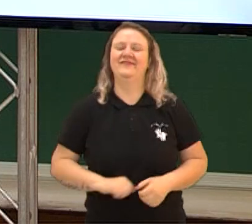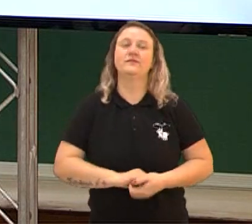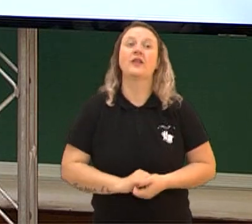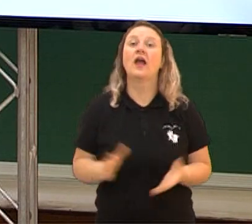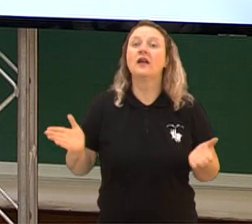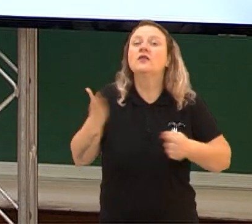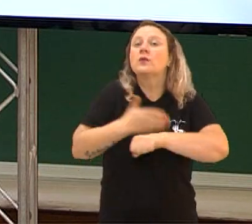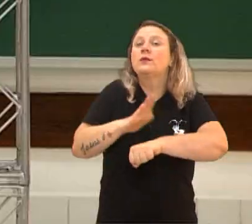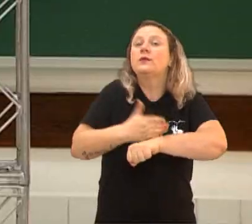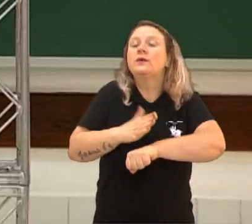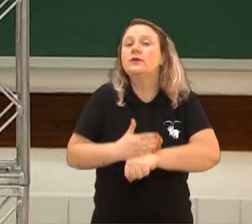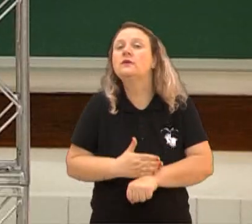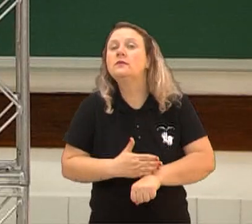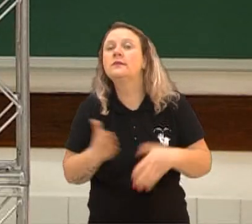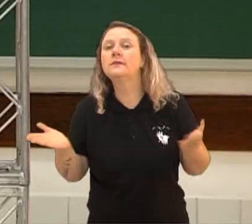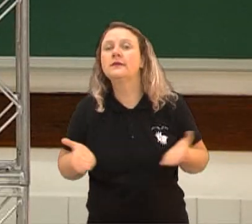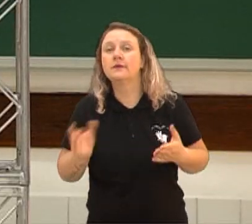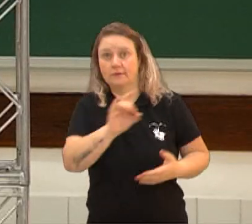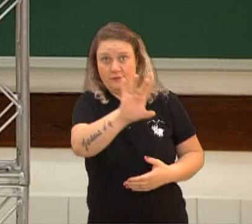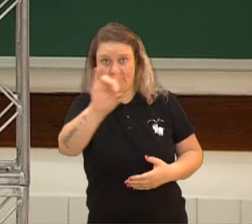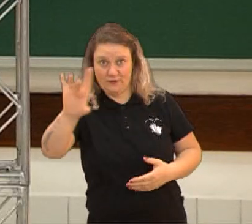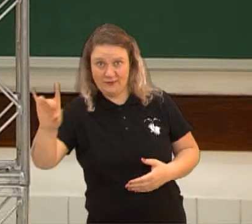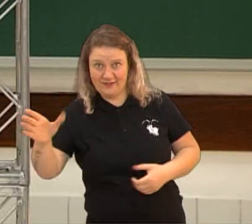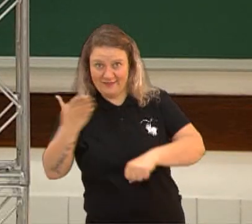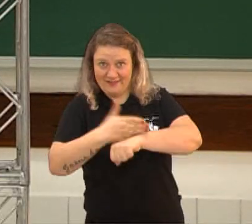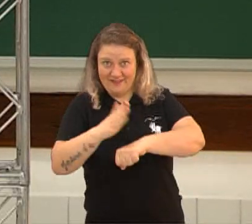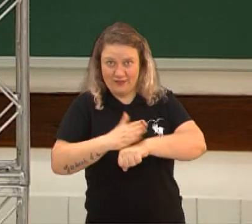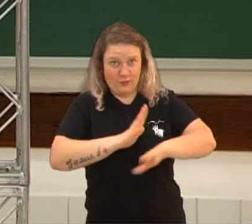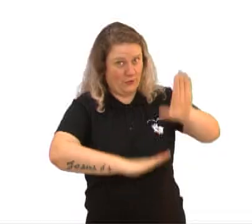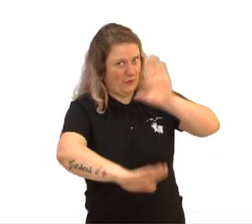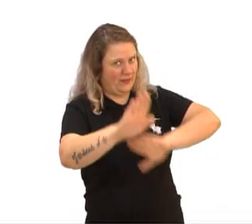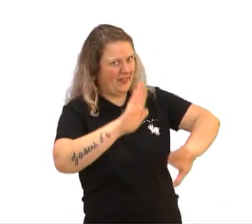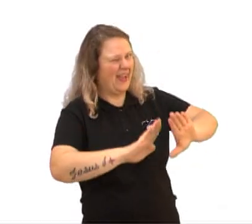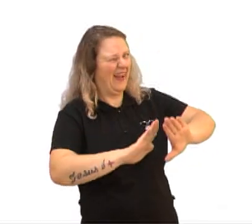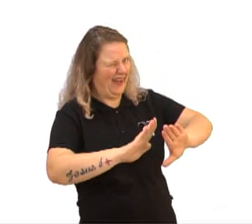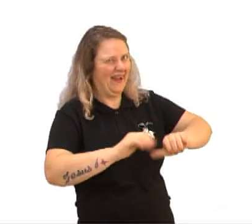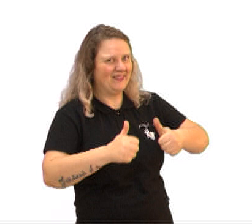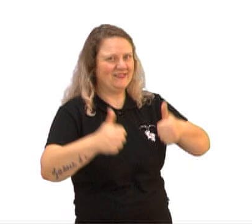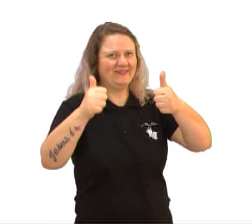Exercício 2. Agora é com vocês. Cuidado com o macete.